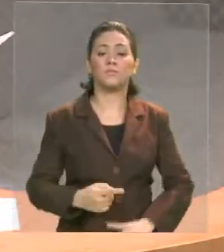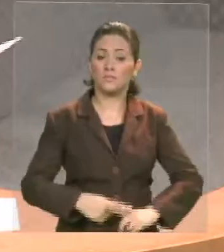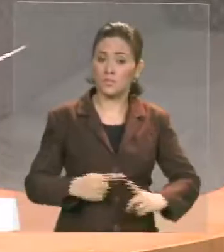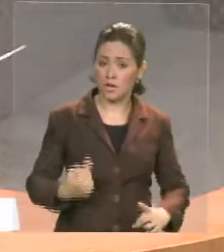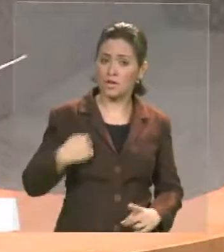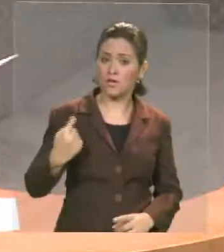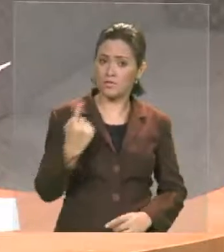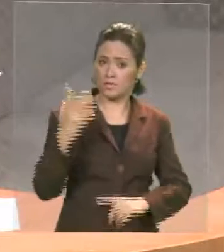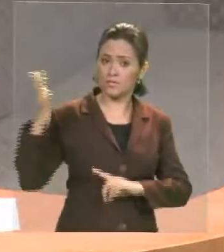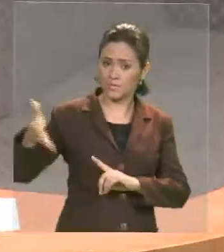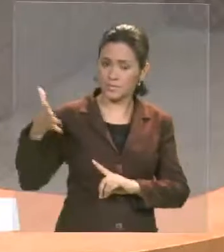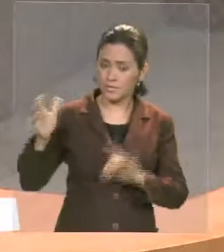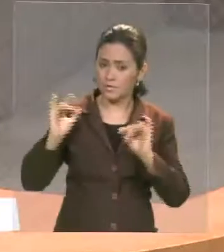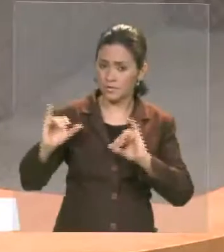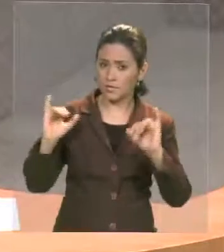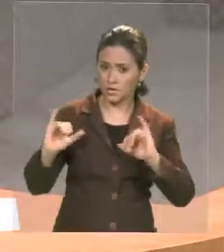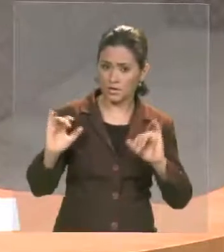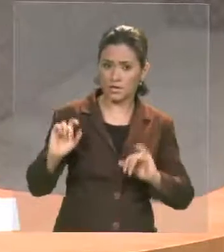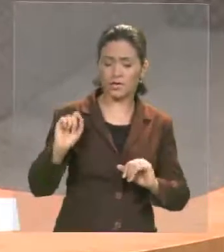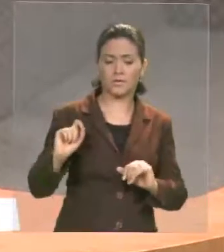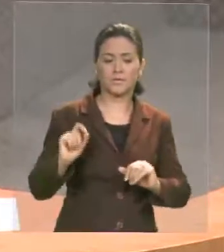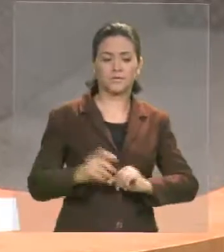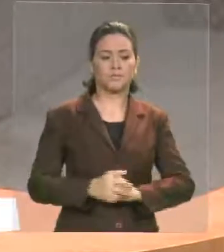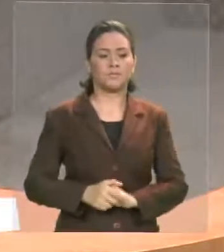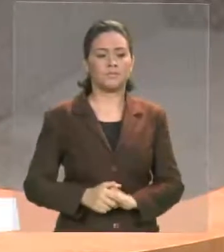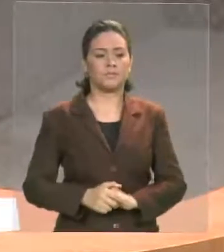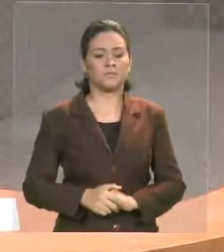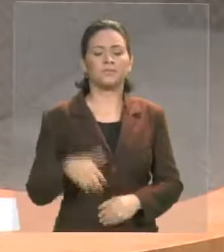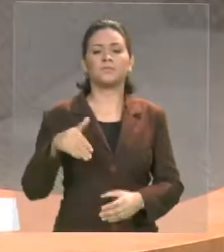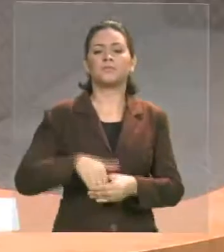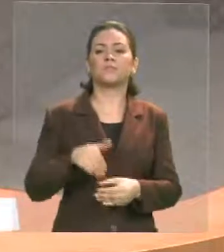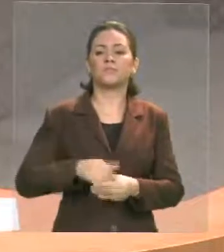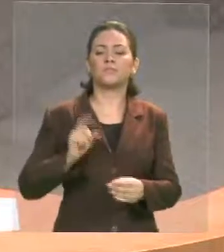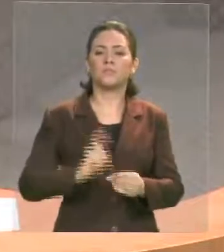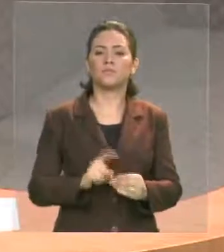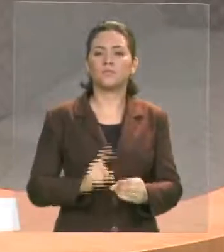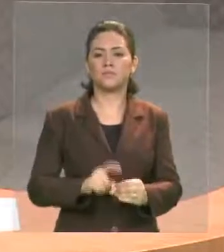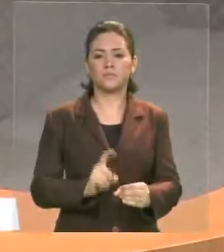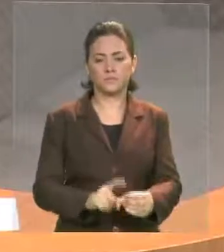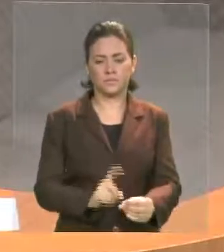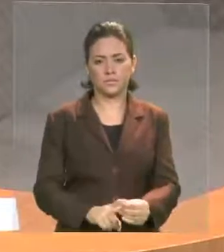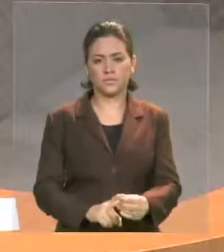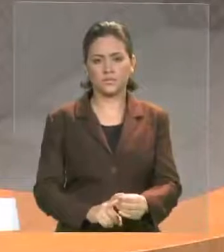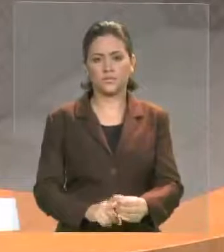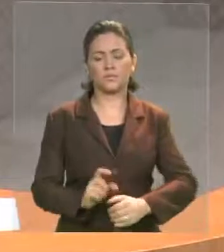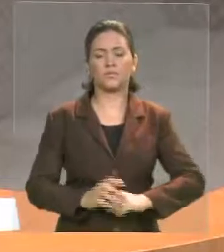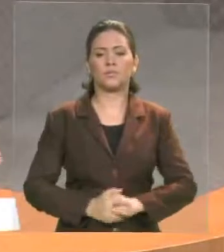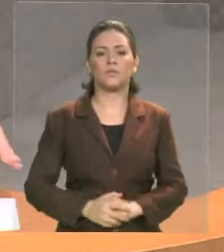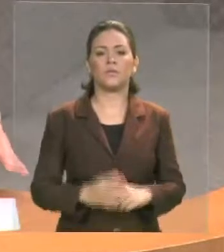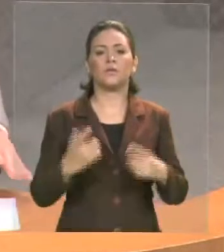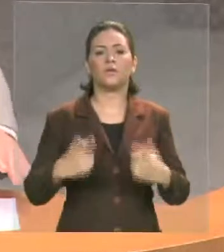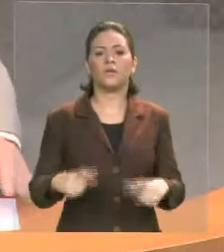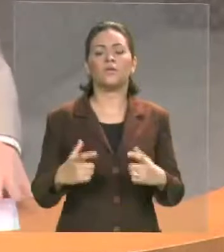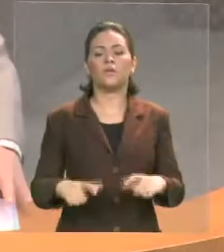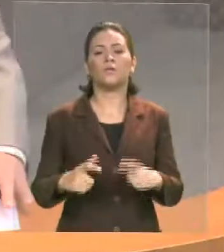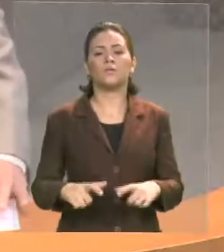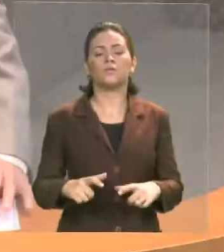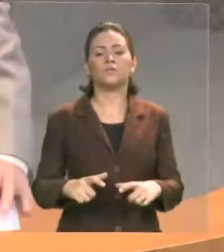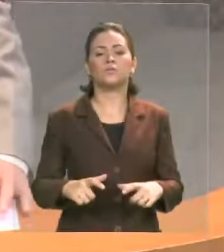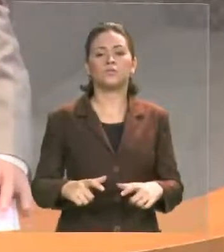de eleições no interior do Estado, mais especificamente no município da